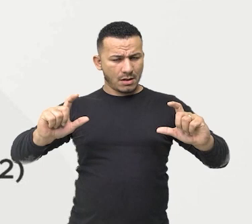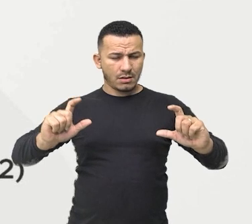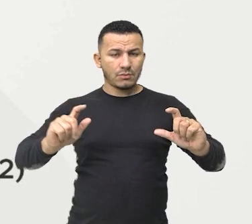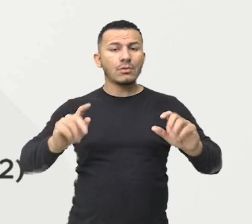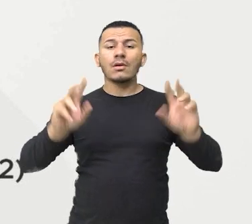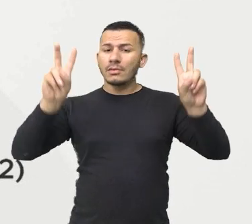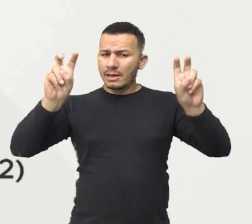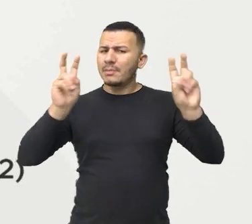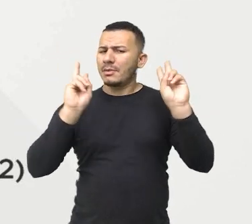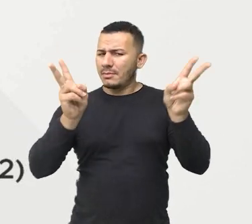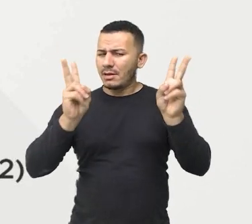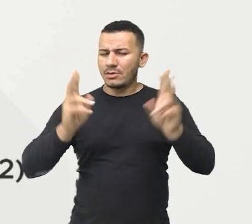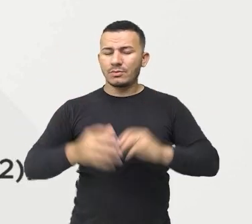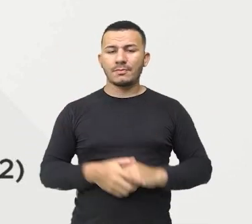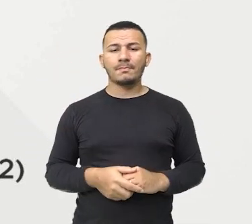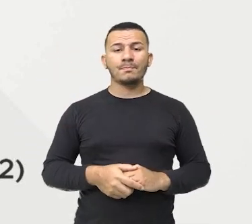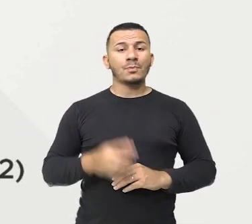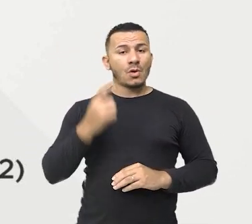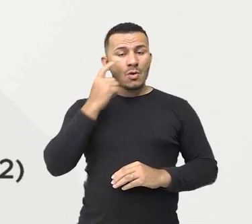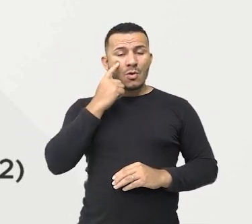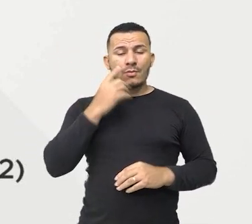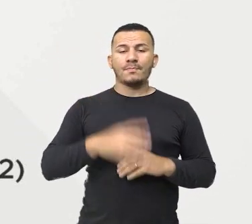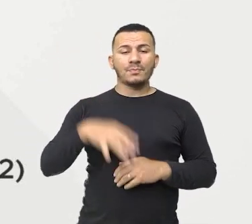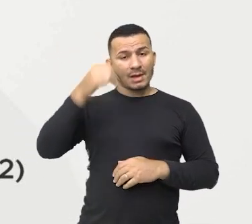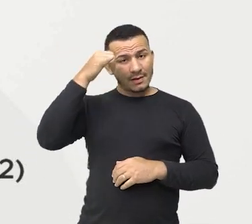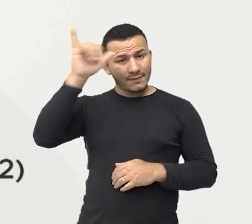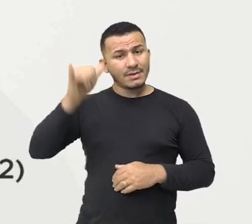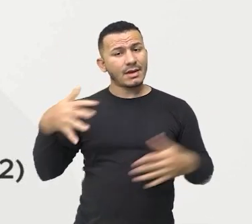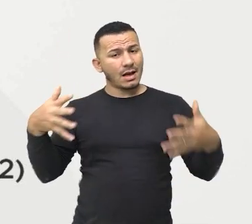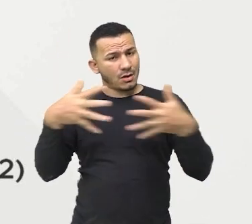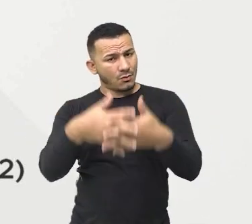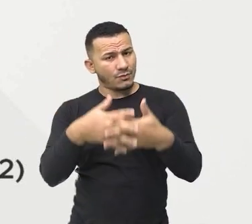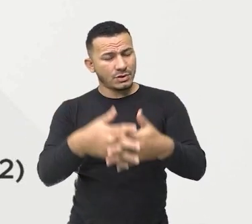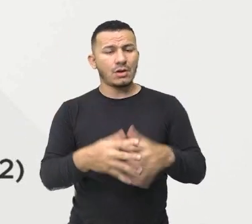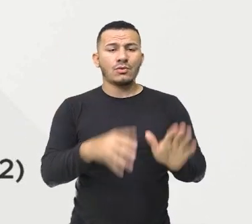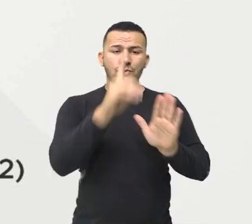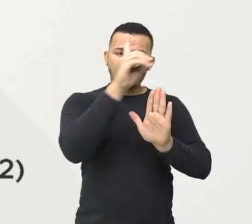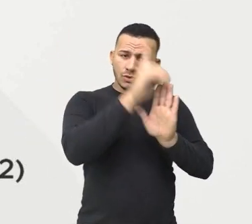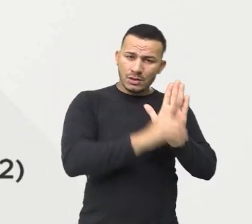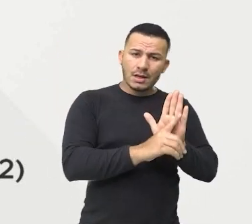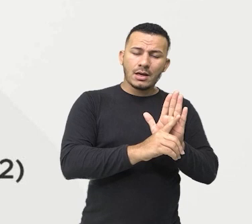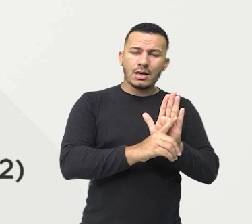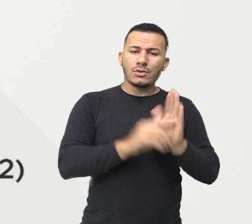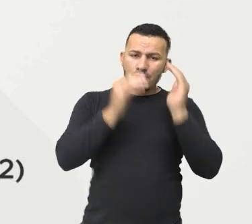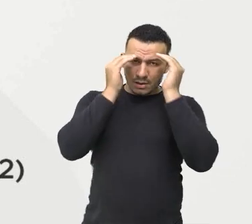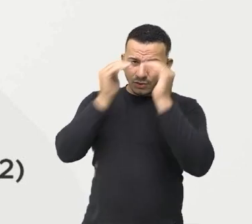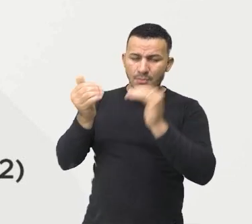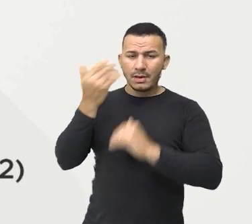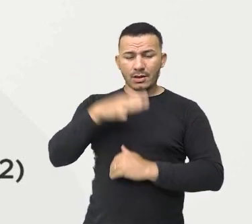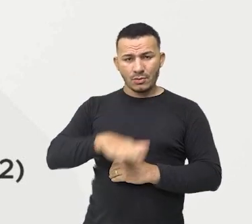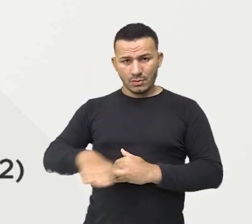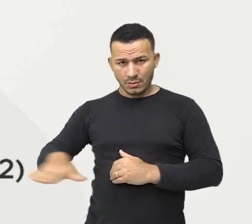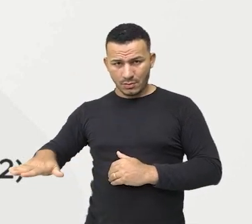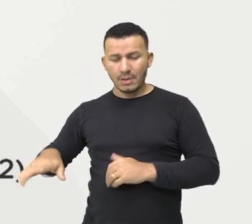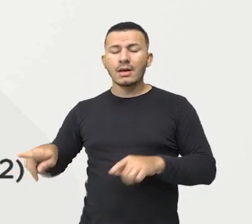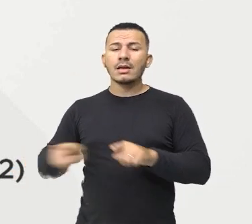não se pode confundir respeito aos direitos infantis com excessiva